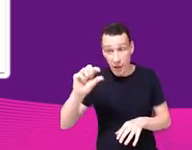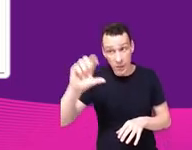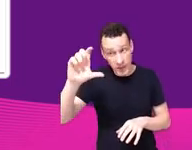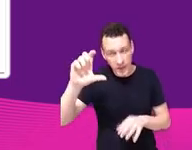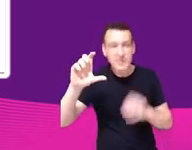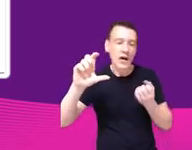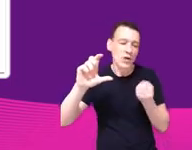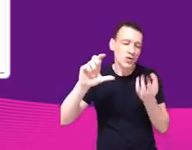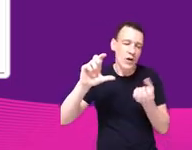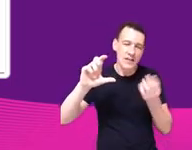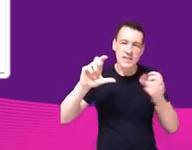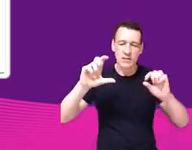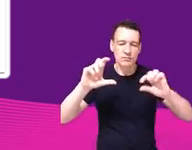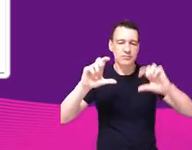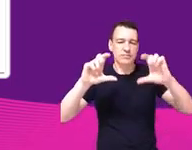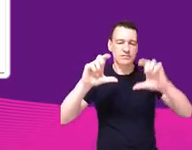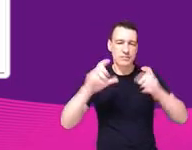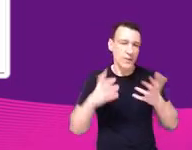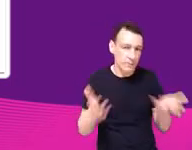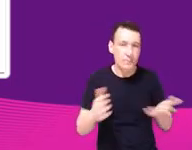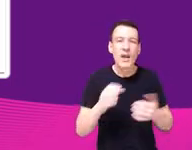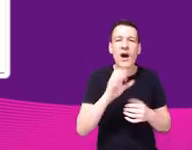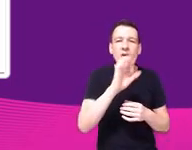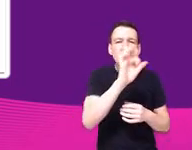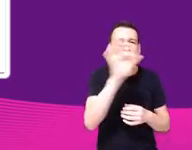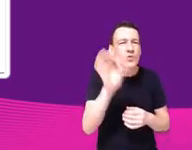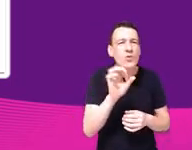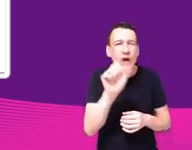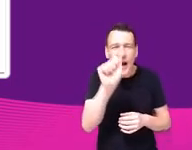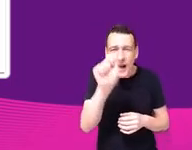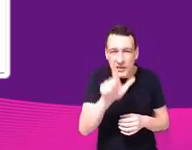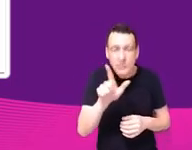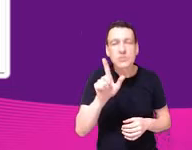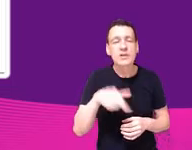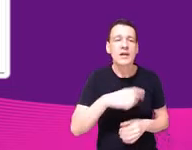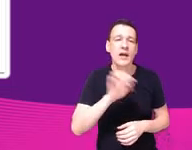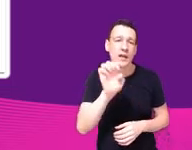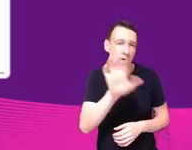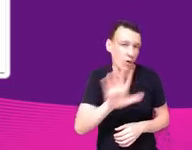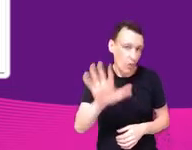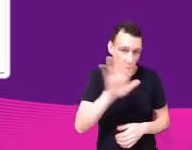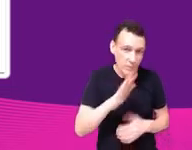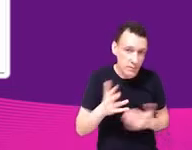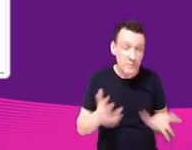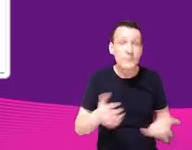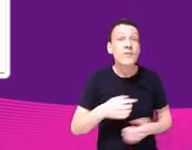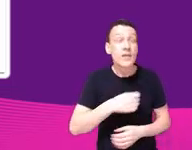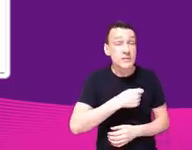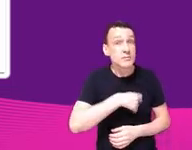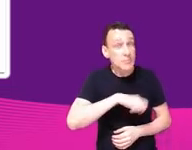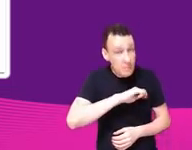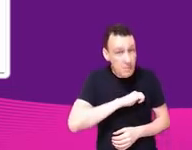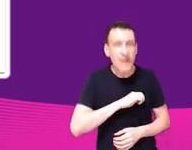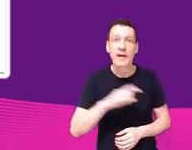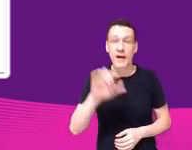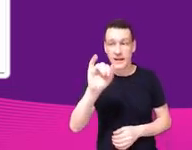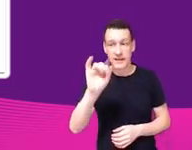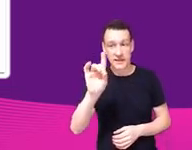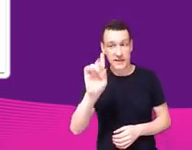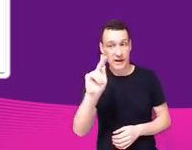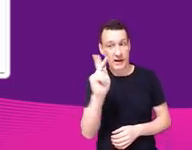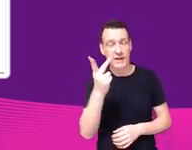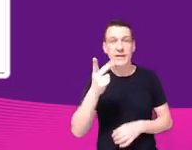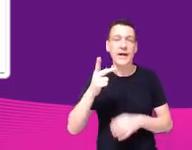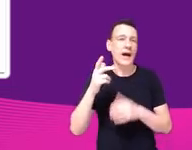Os círculos azuis são os dados europeus. Essa é a Espanha, que tem um elevadíssimo índice de desenvolvimento humano. Outros países com